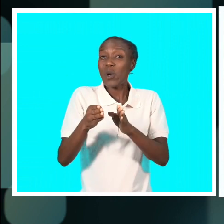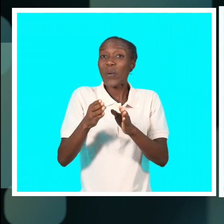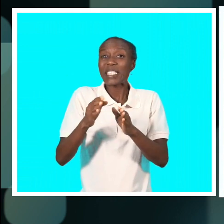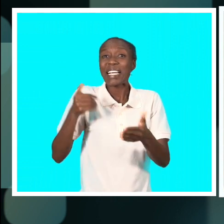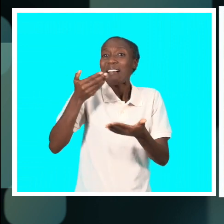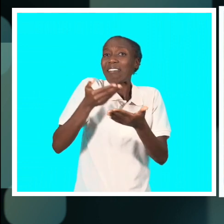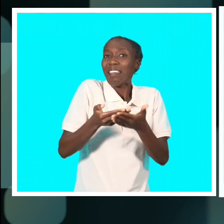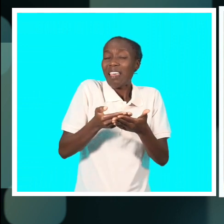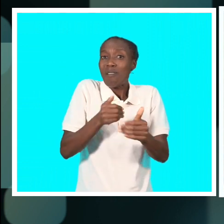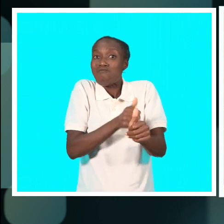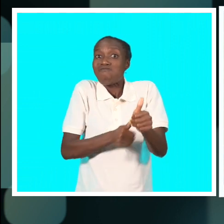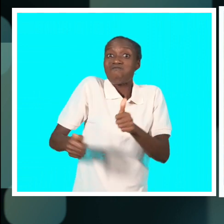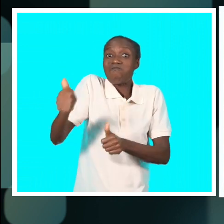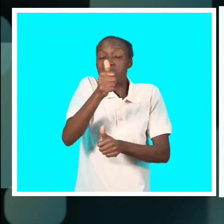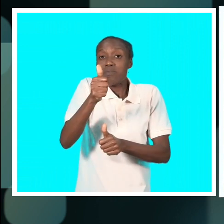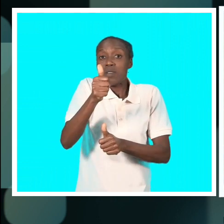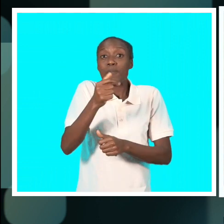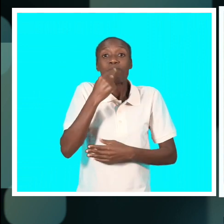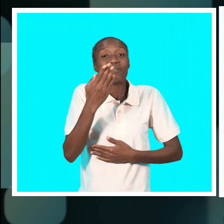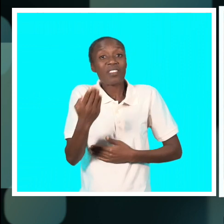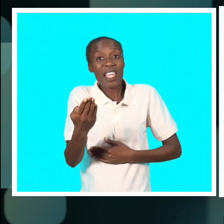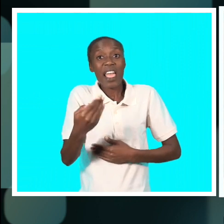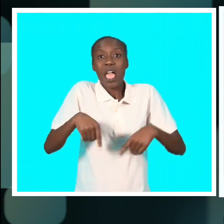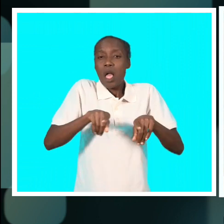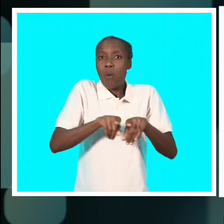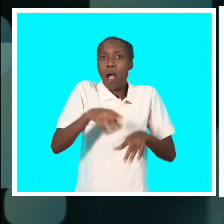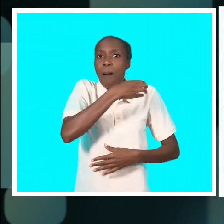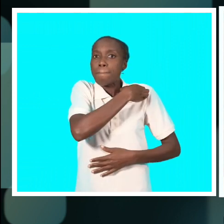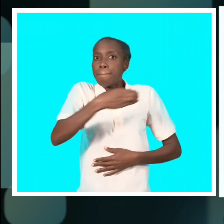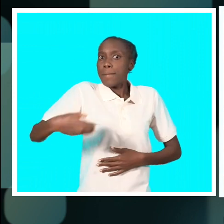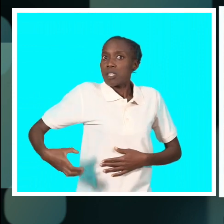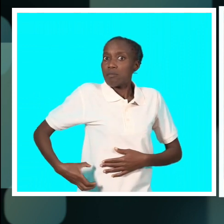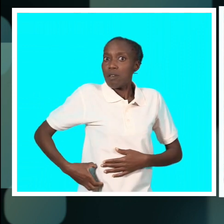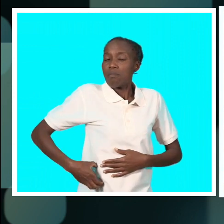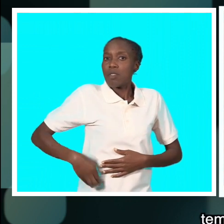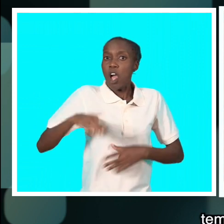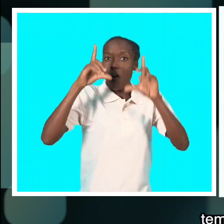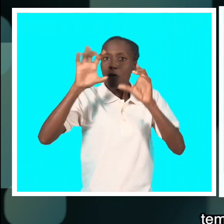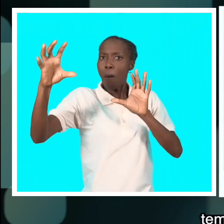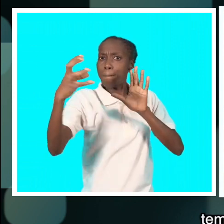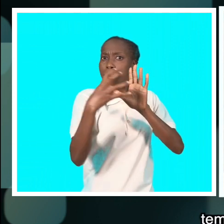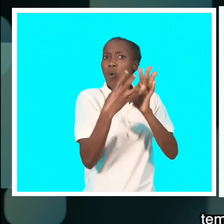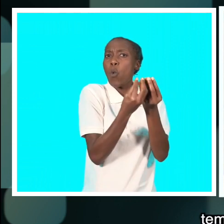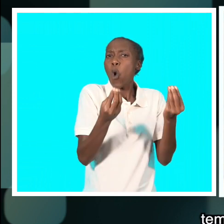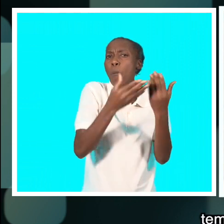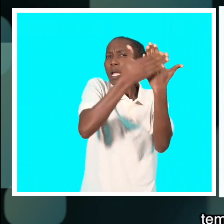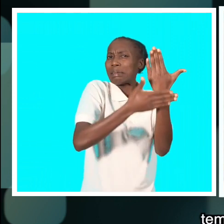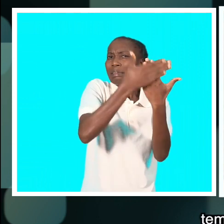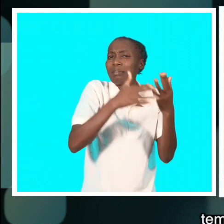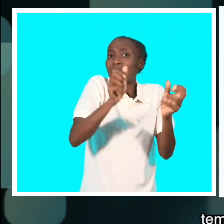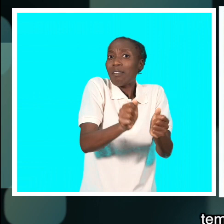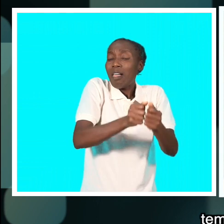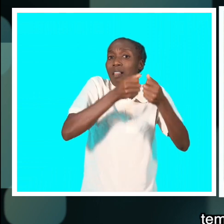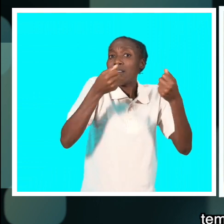ao mais alto nível, como o próprio mais alto mestrado da nação, o chefe do Estado moçambicano. Nós temos estado a ver